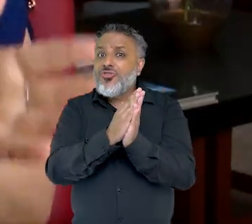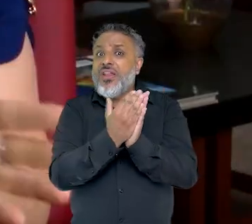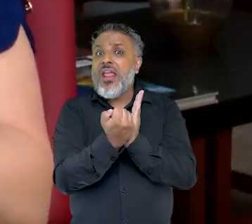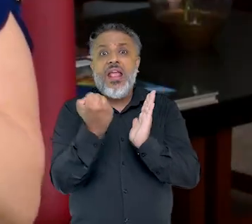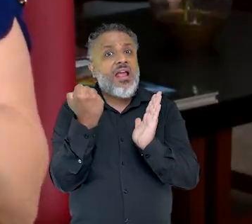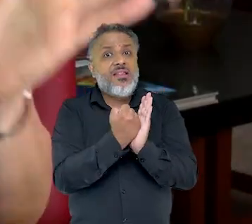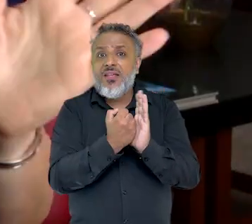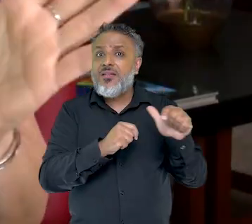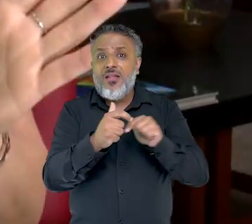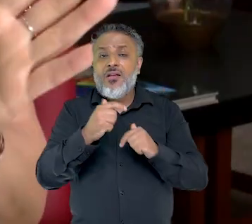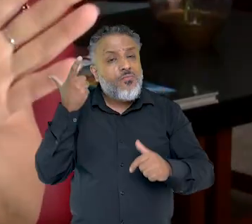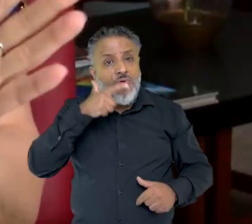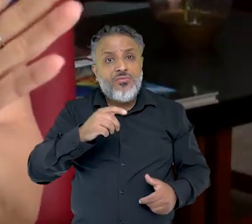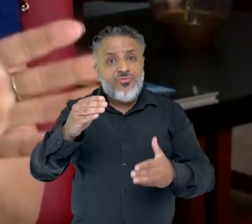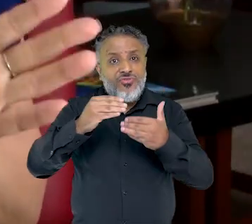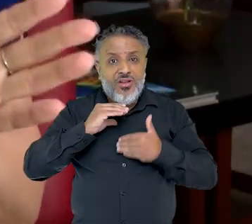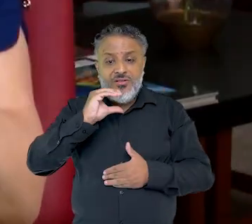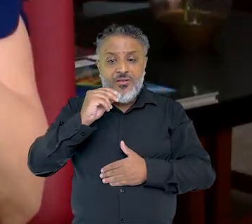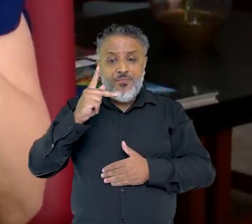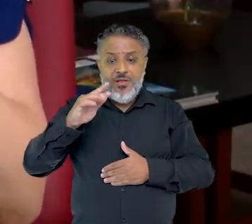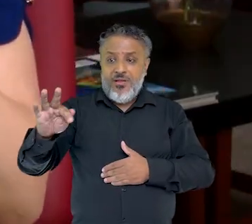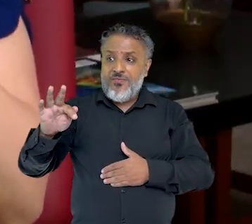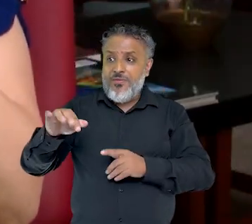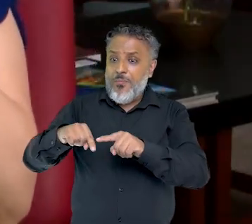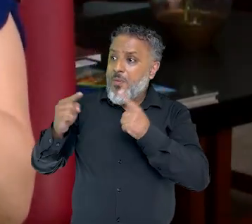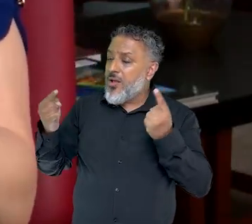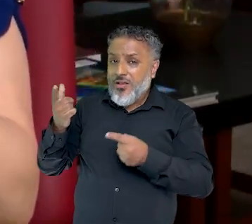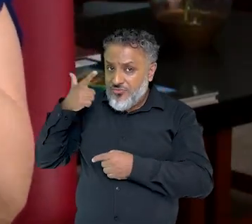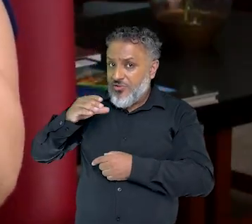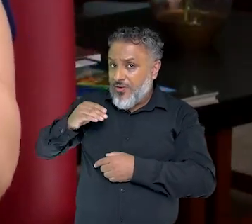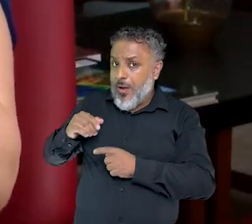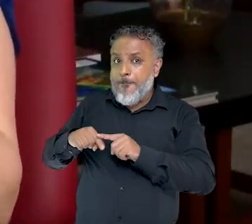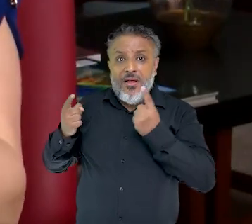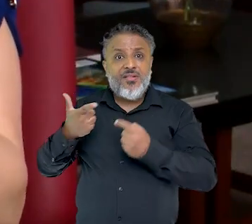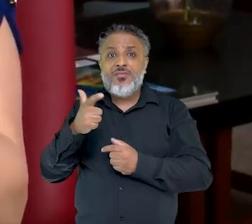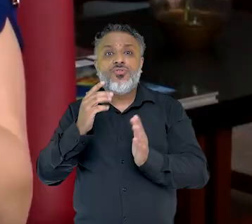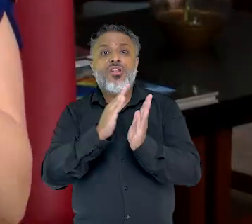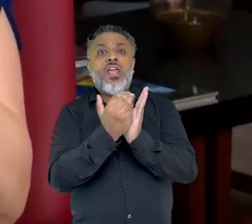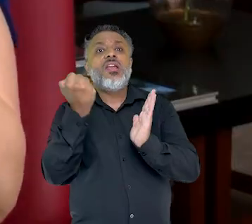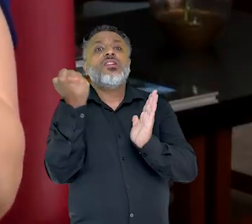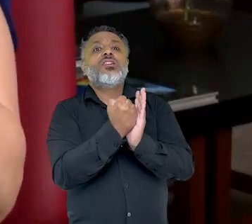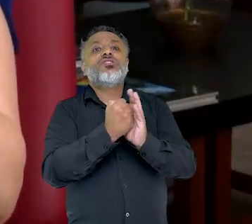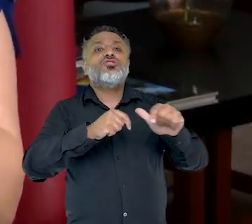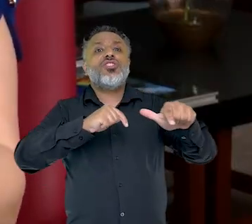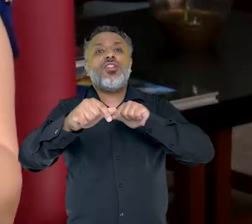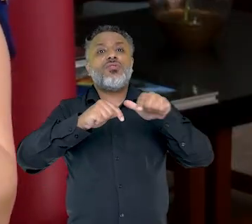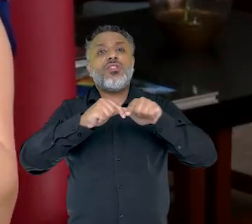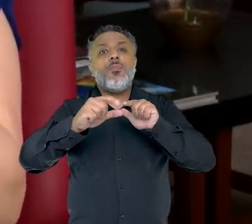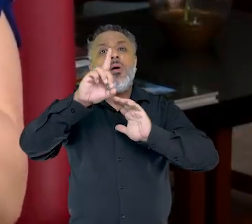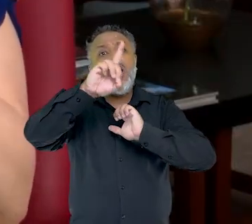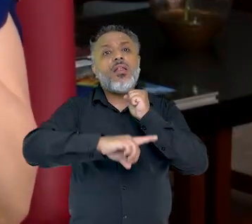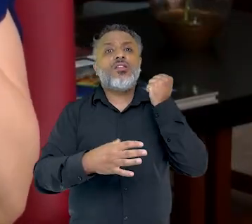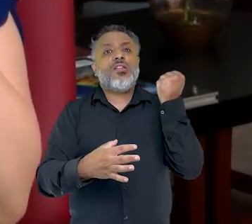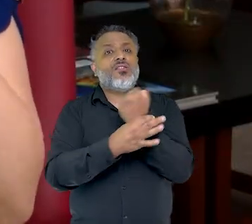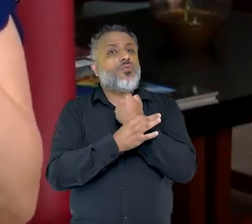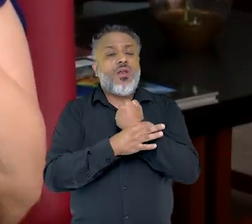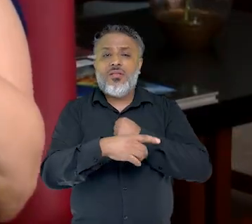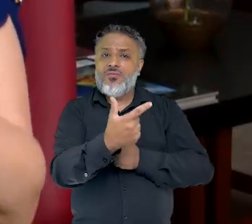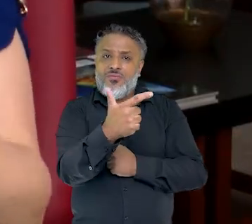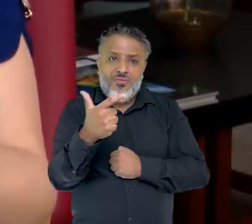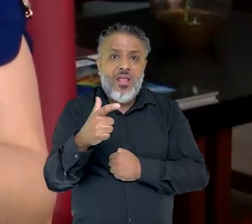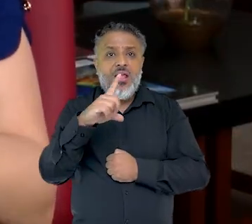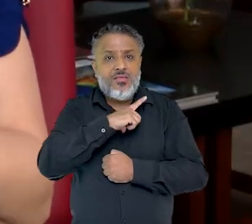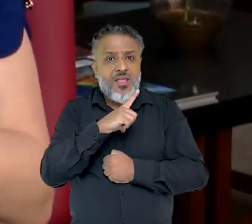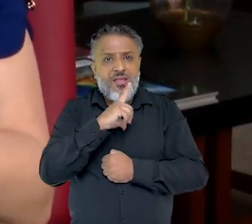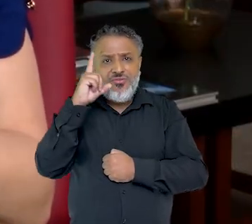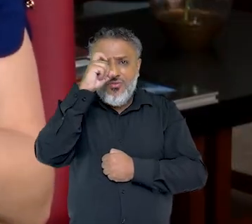ela pode tirar CPF, qualquer imigrante pode tirar CPF, mas ela não tem direitos trabalhistas assegurados. Ela tem dificuldade